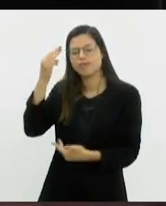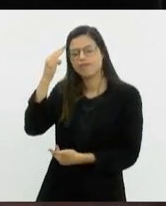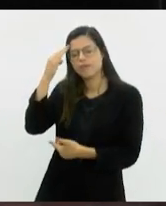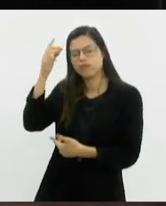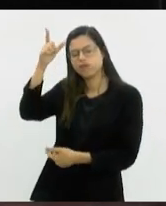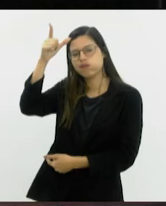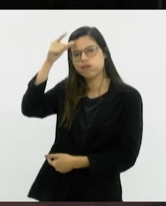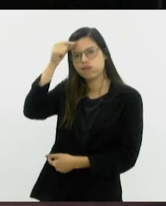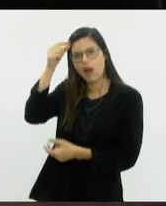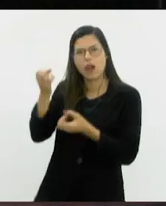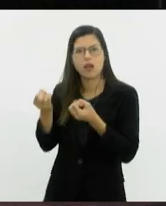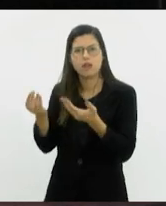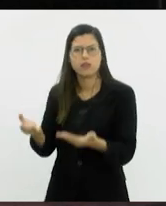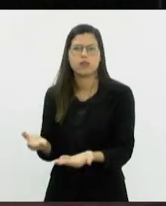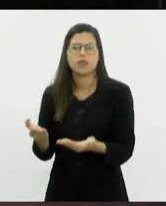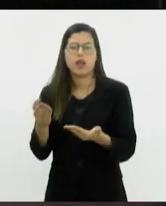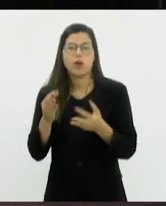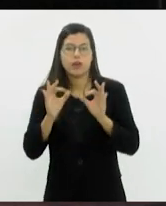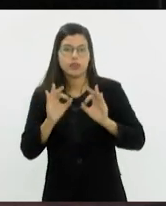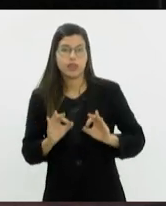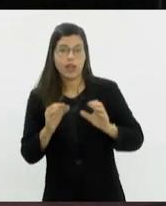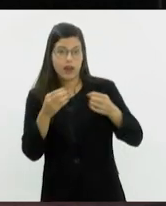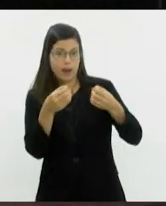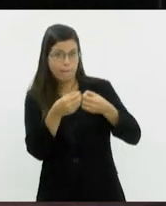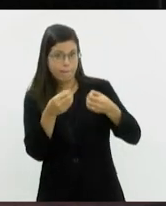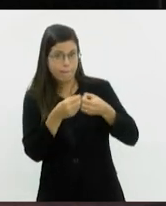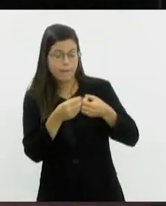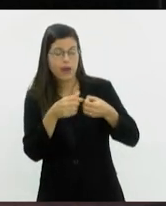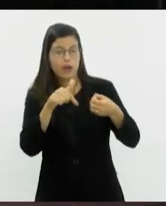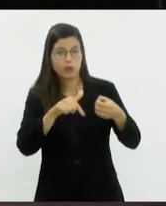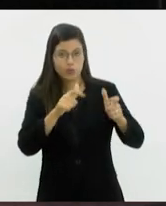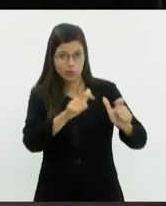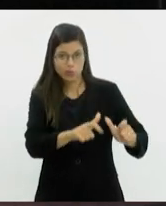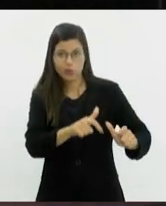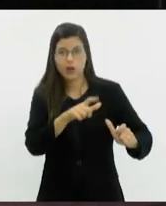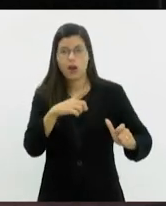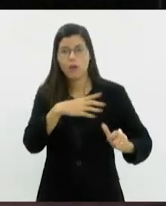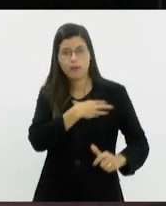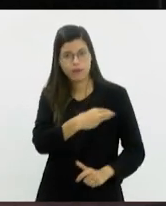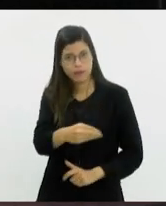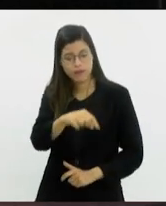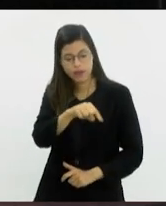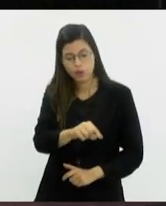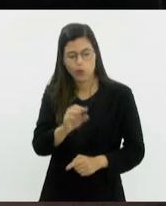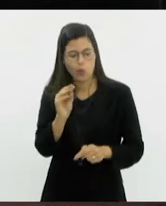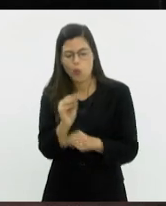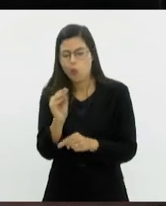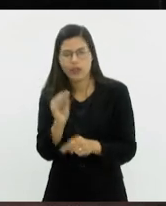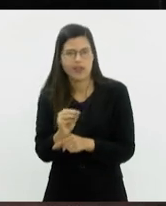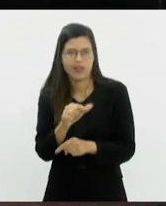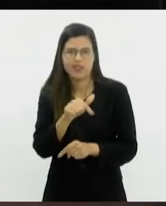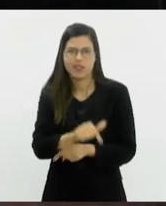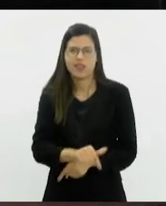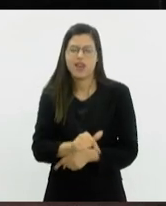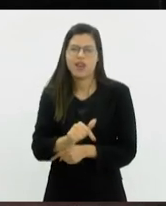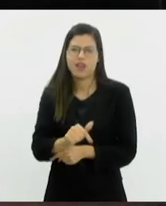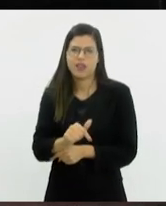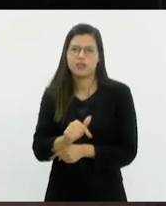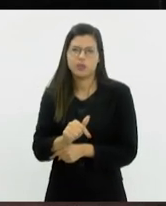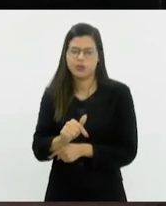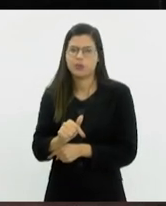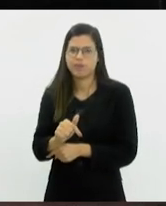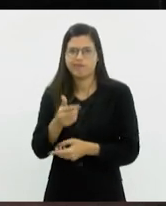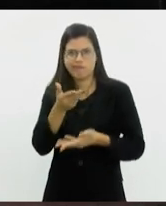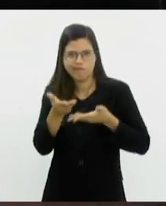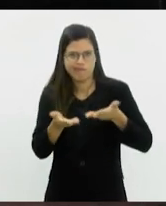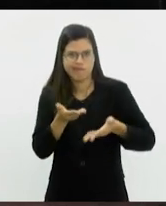com a certeza de que pertinho dela, naquele mesmo espaço físico, o filho dela está sendo bem cuidado, está sendo bem tratado e